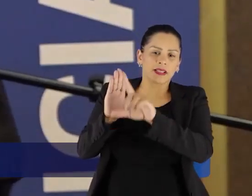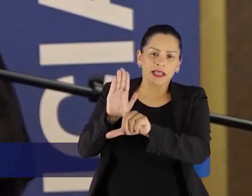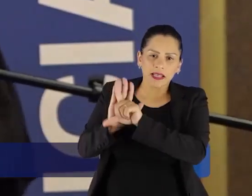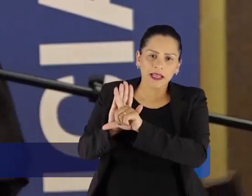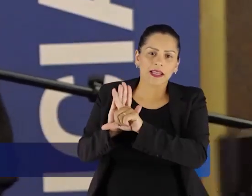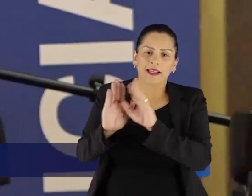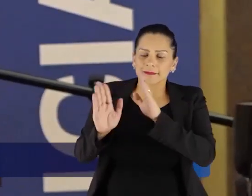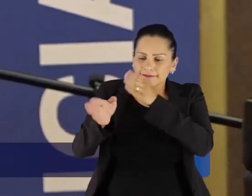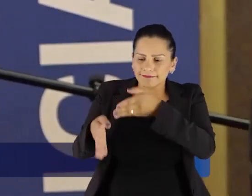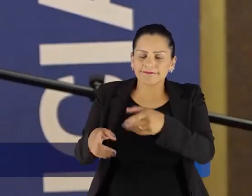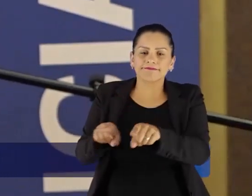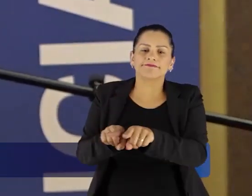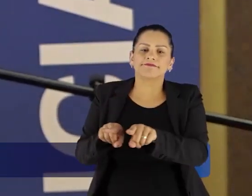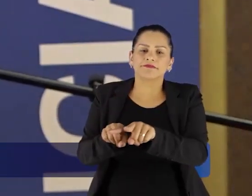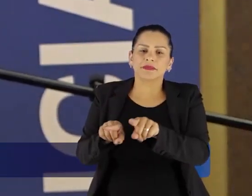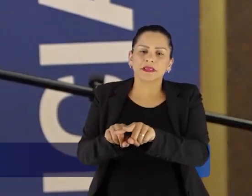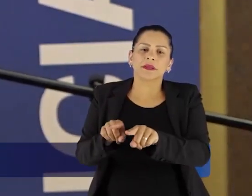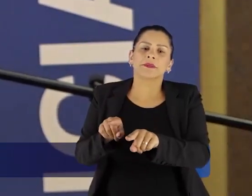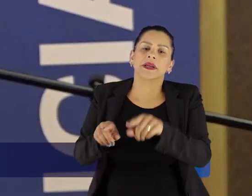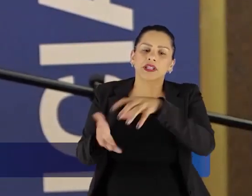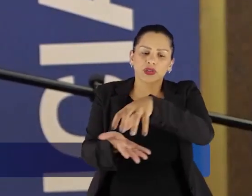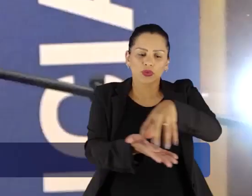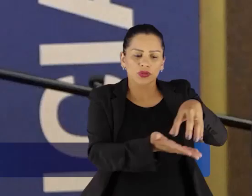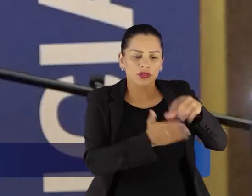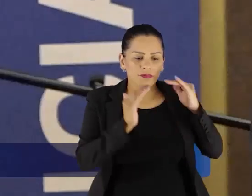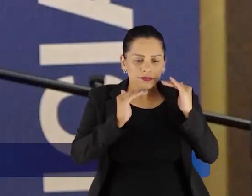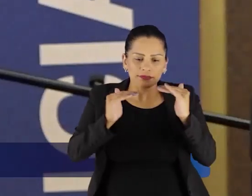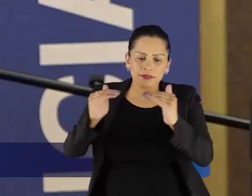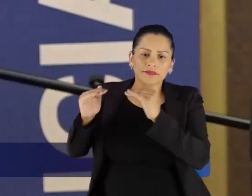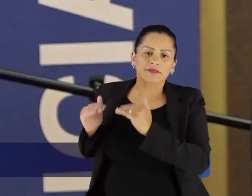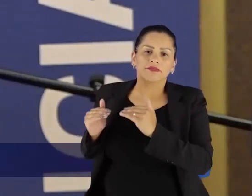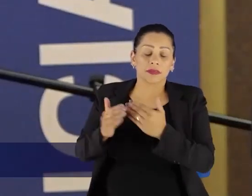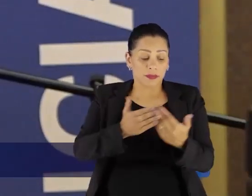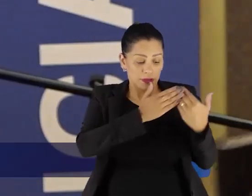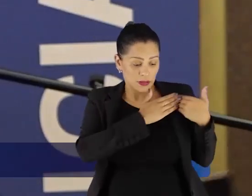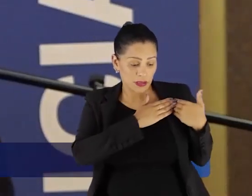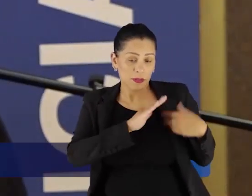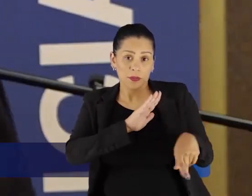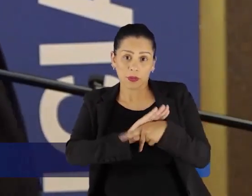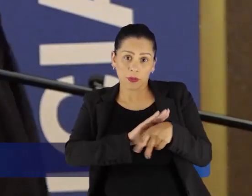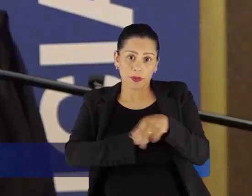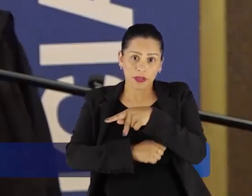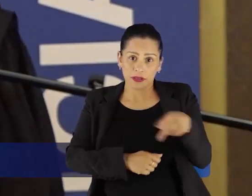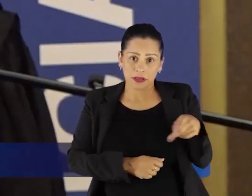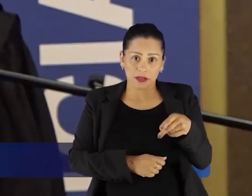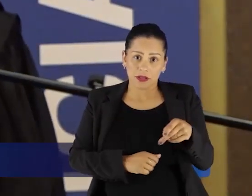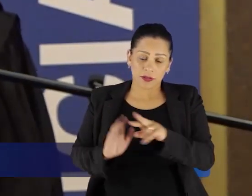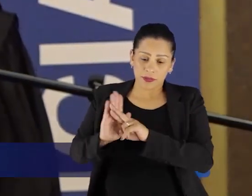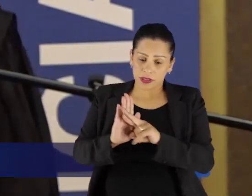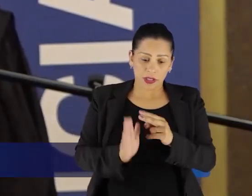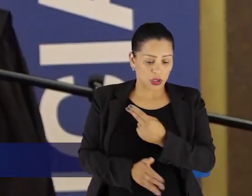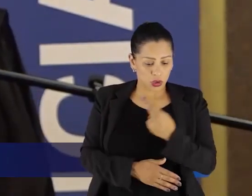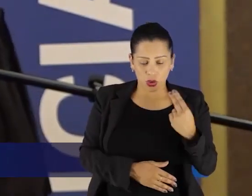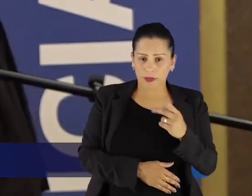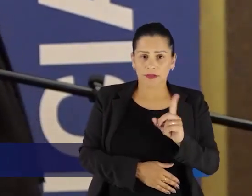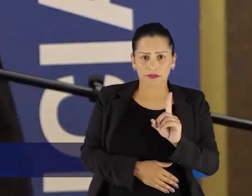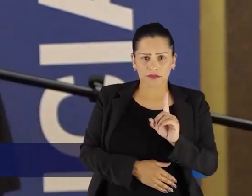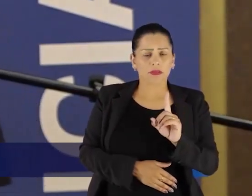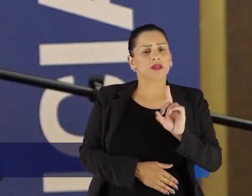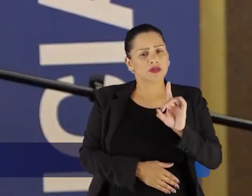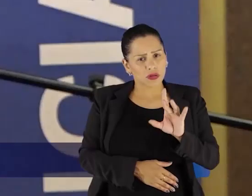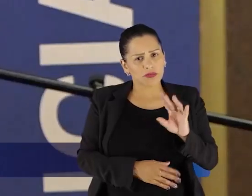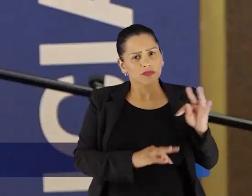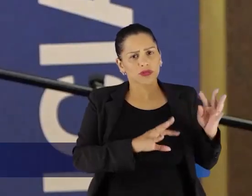os deveres do cargo de presidente e o faço não só em meu nome uma fácil é o nome de todos os membros do Conselho